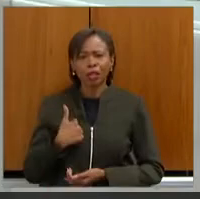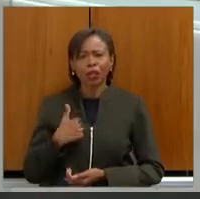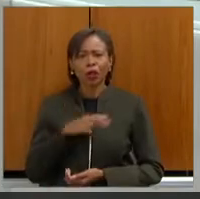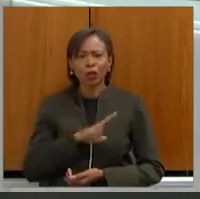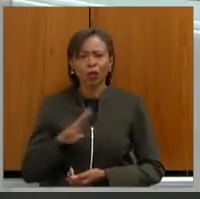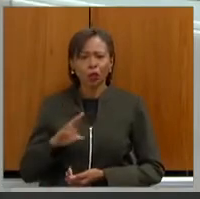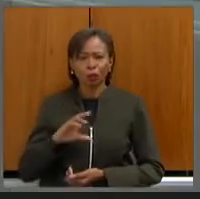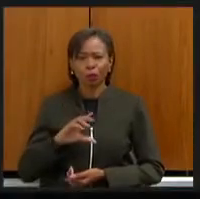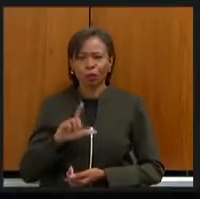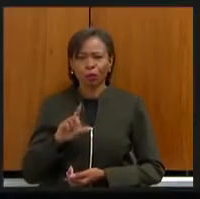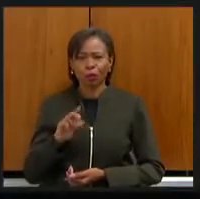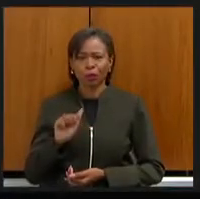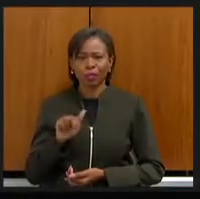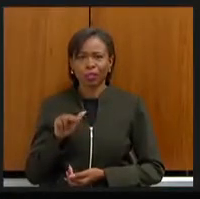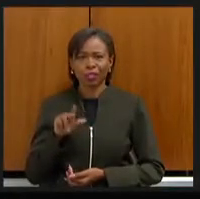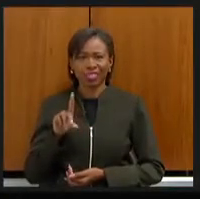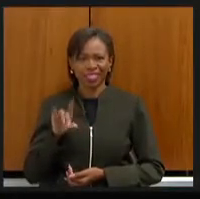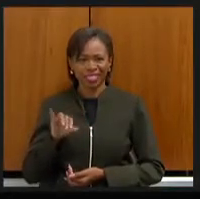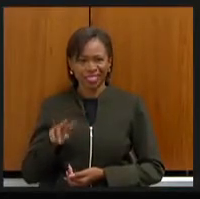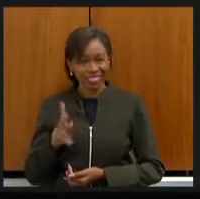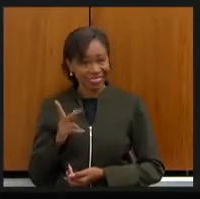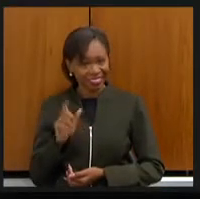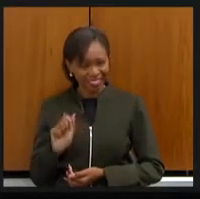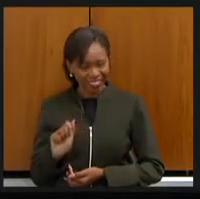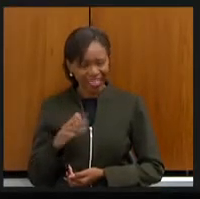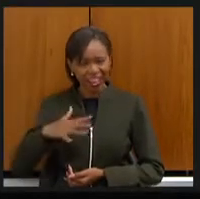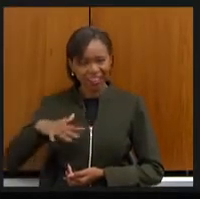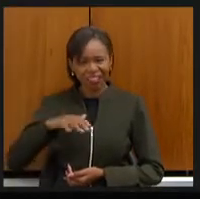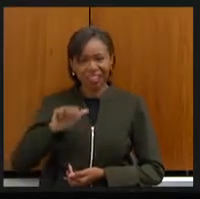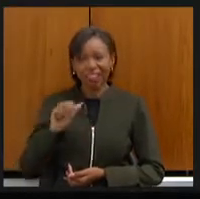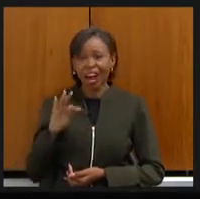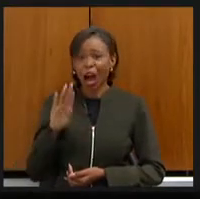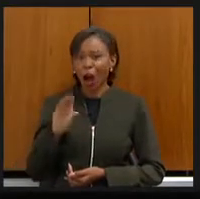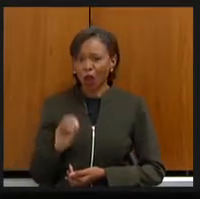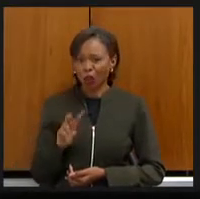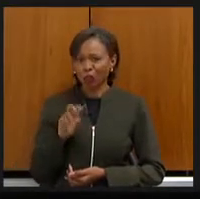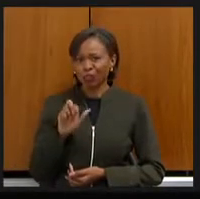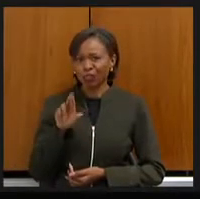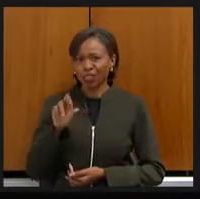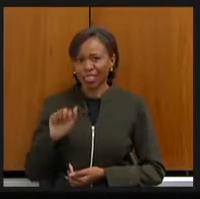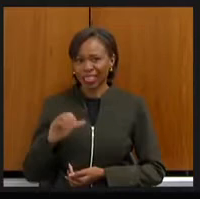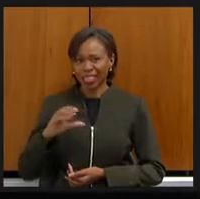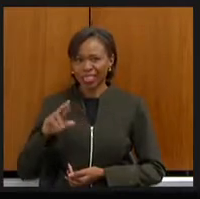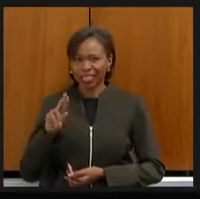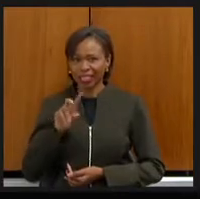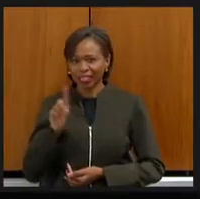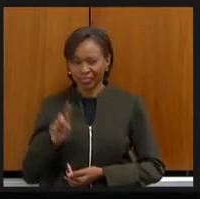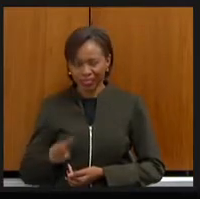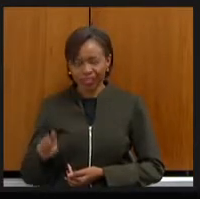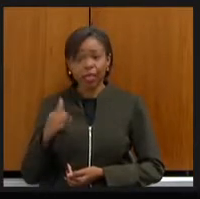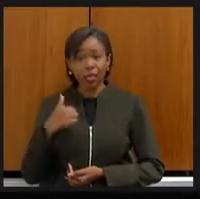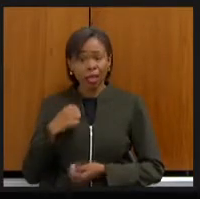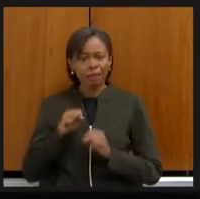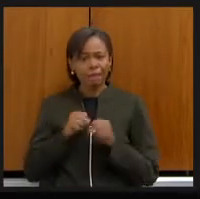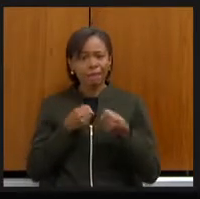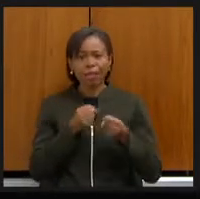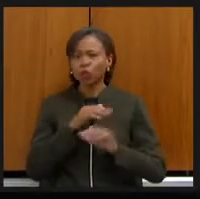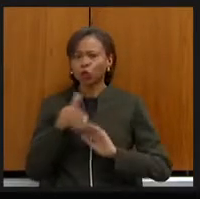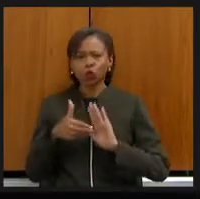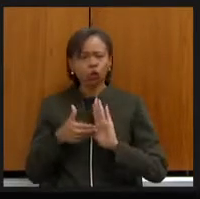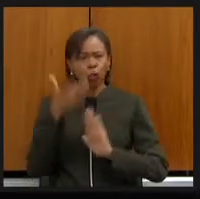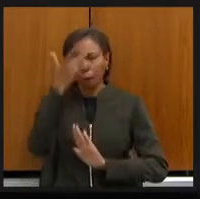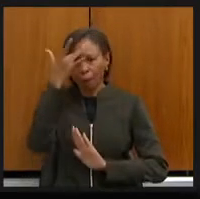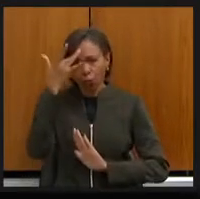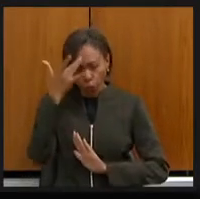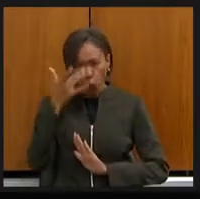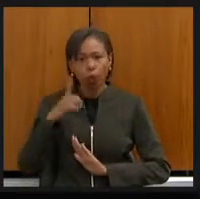Cláudio hu A moradora do bairro Alto Vera Cruz e descendo todas as pessoas com